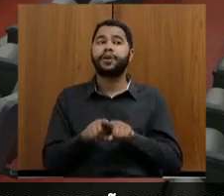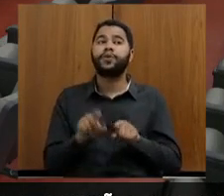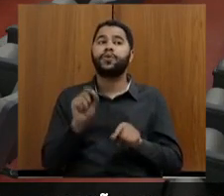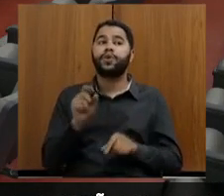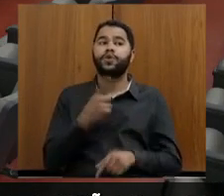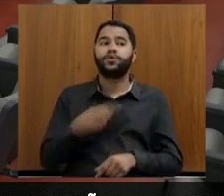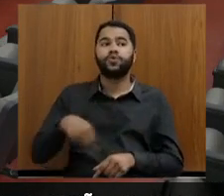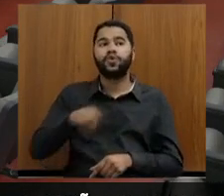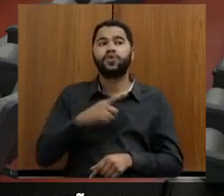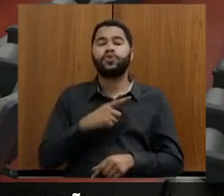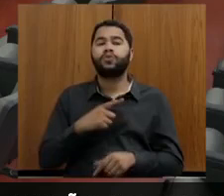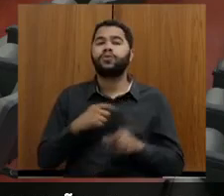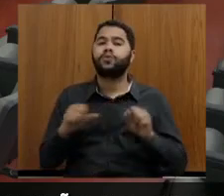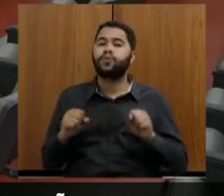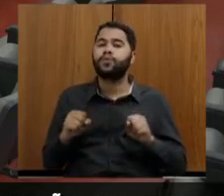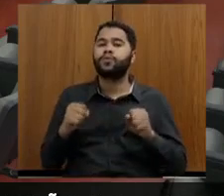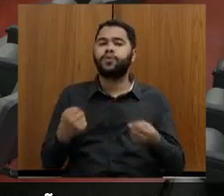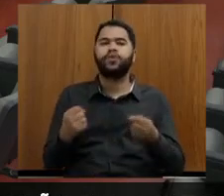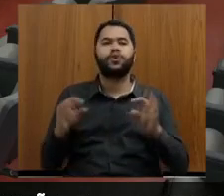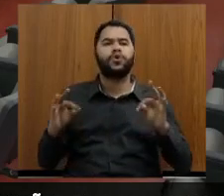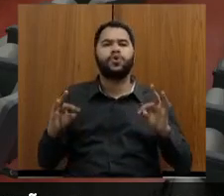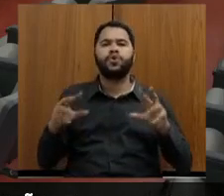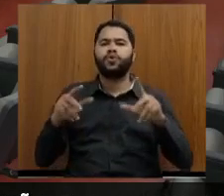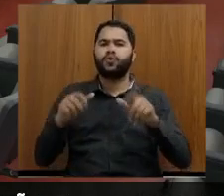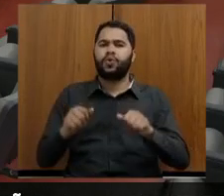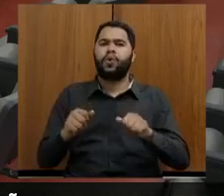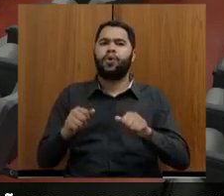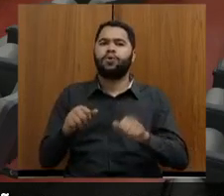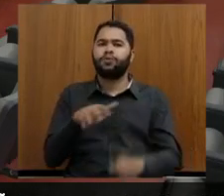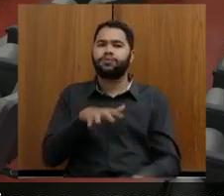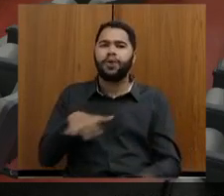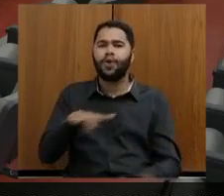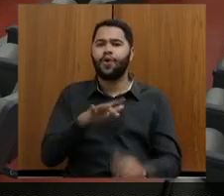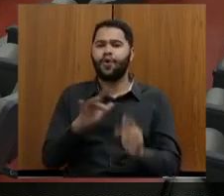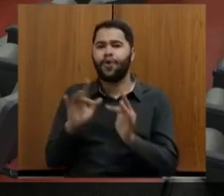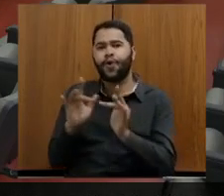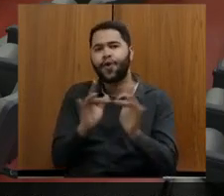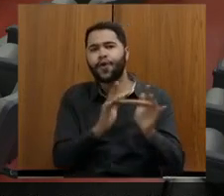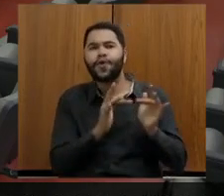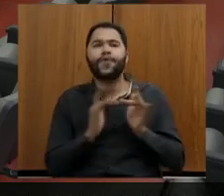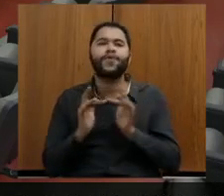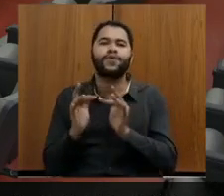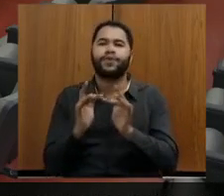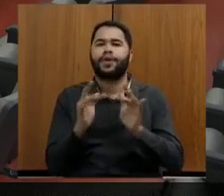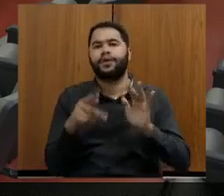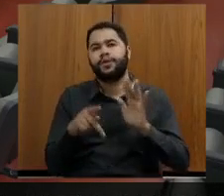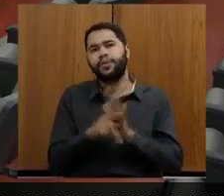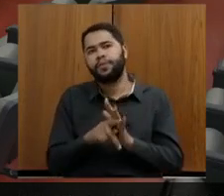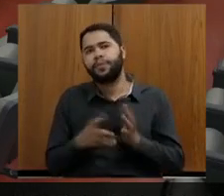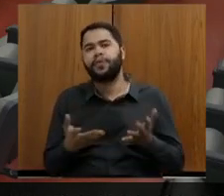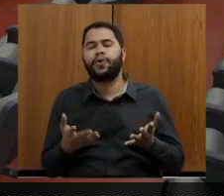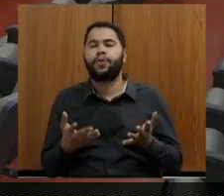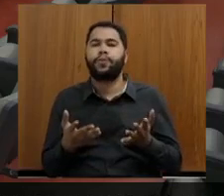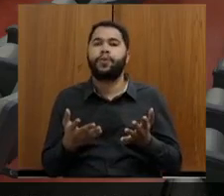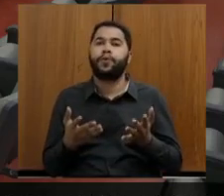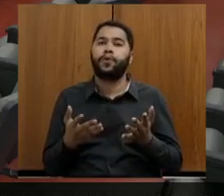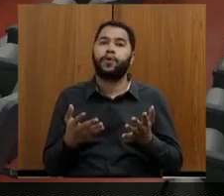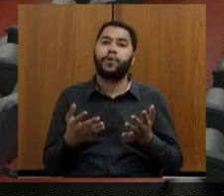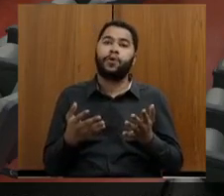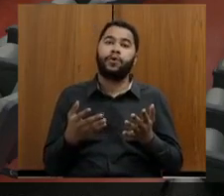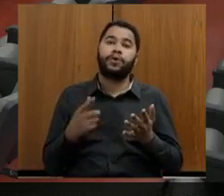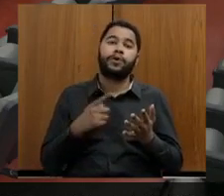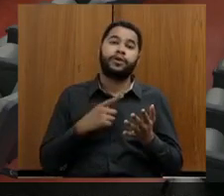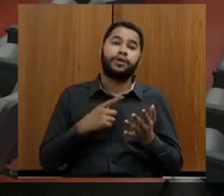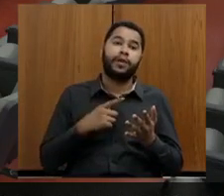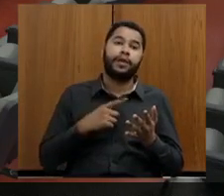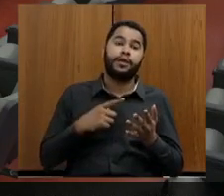que dessa forma a gente tivesse uma proteção de toda a guarnição que estava em contato no transporte seja em uma viatura